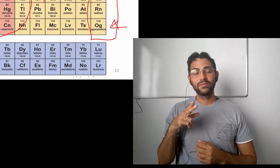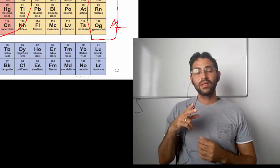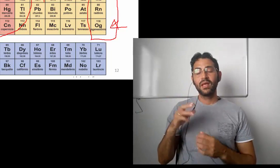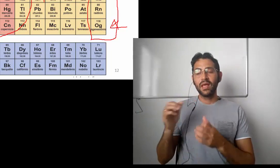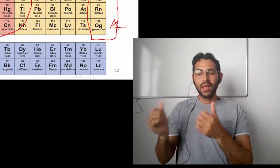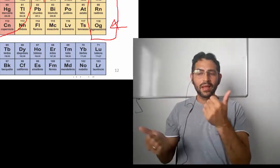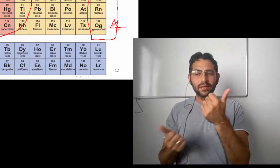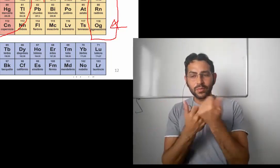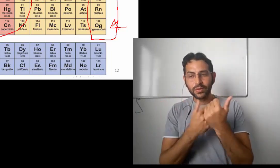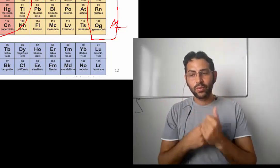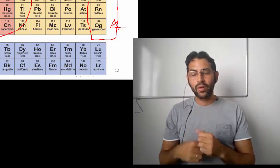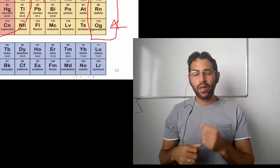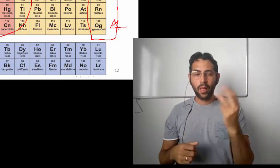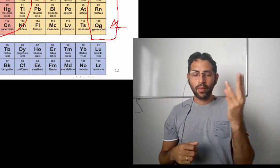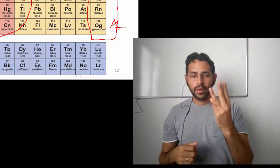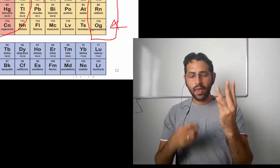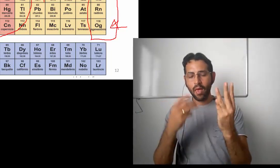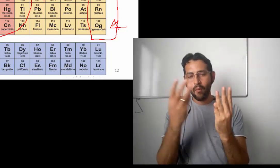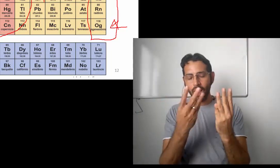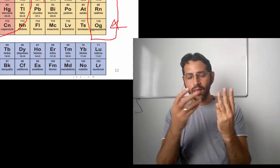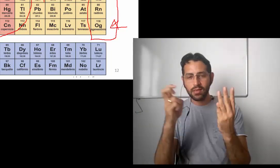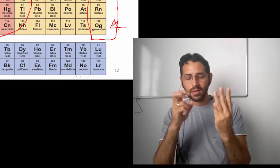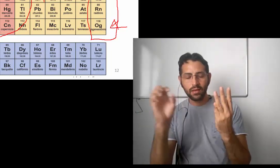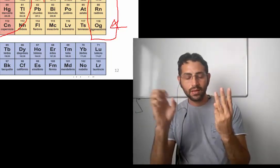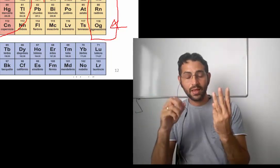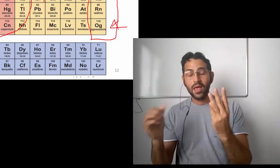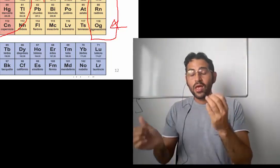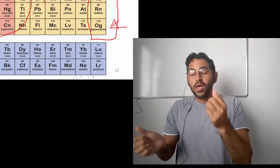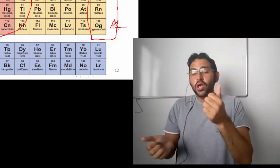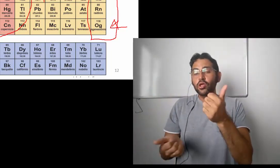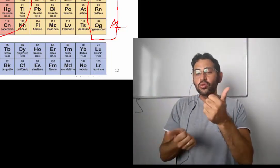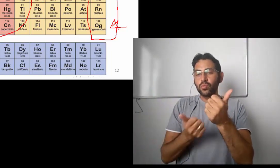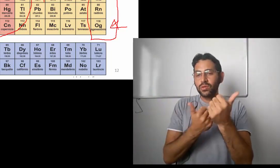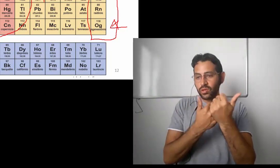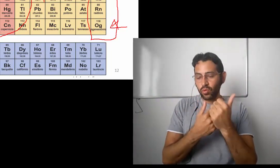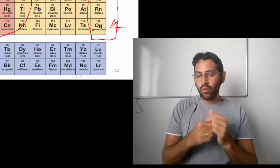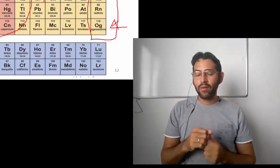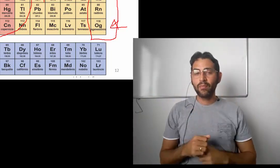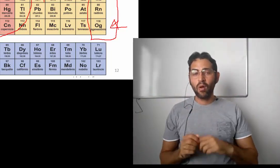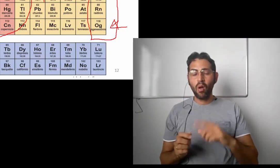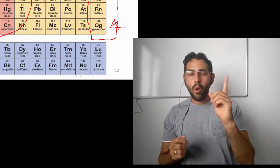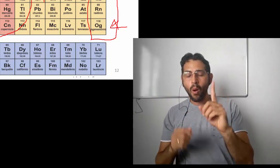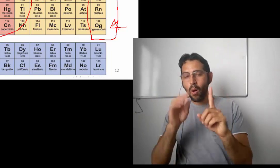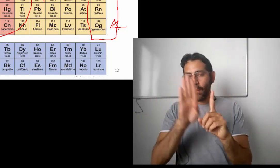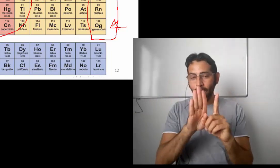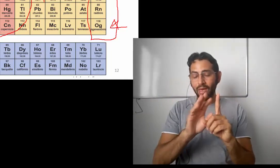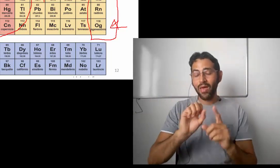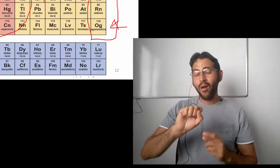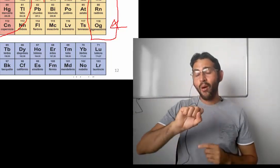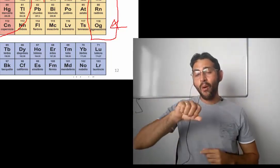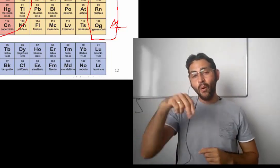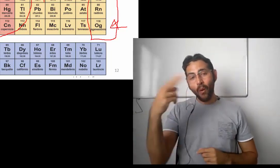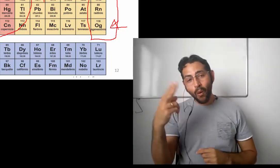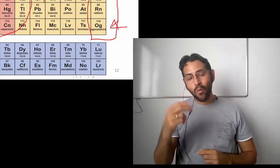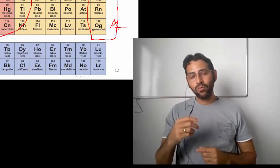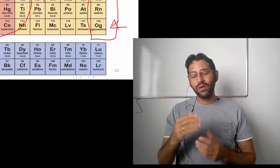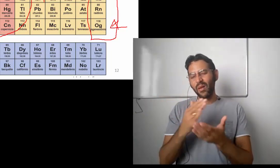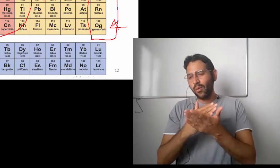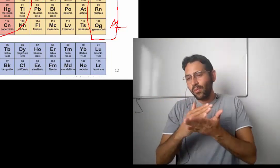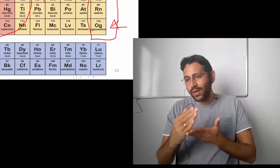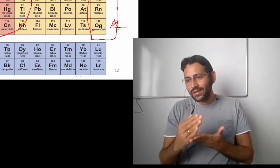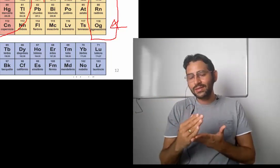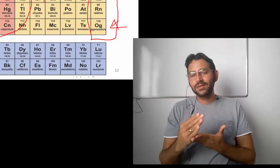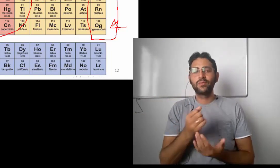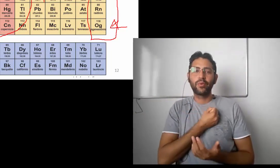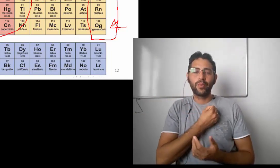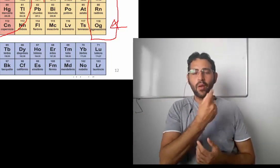existe não existe um consenso nessa representação, mas é só uma forma de mostrar, né? Esses números em